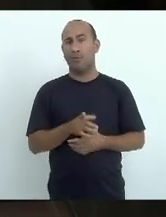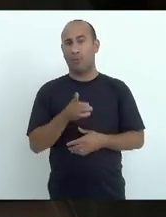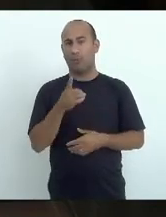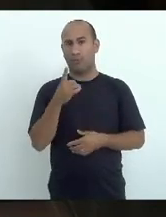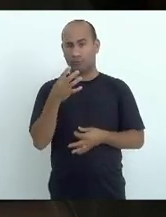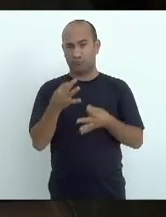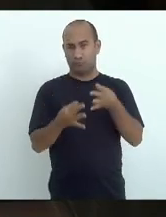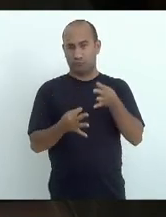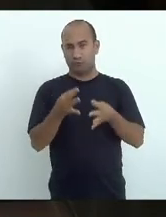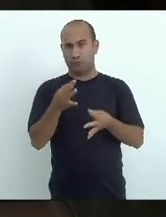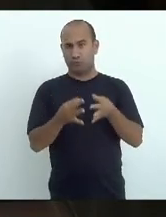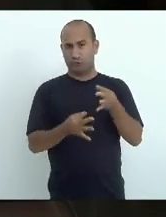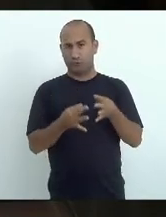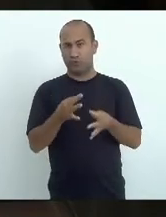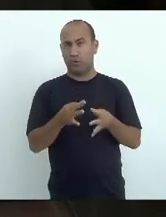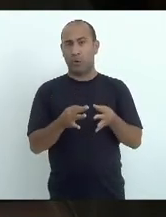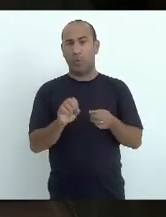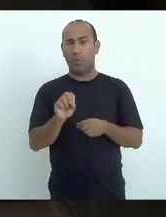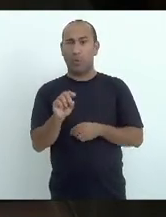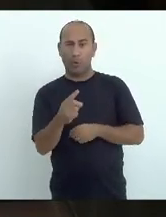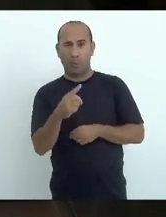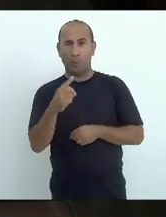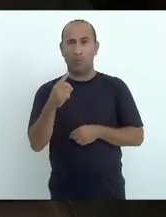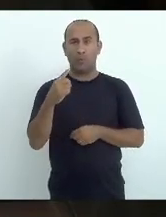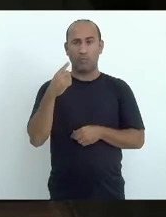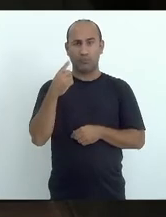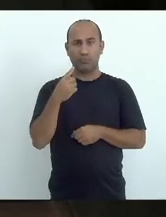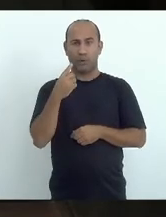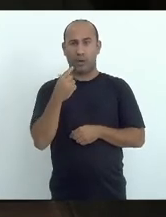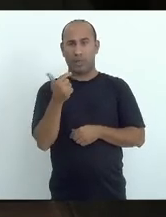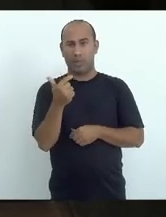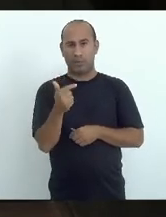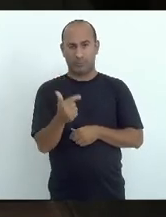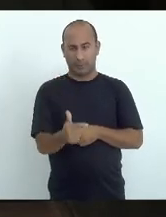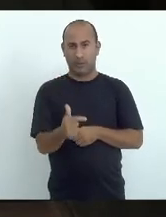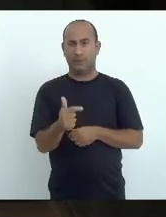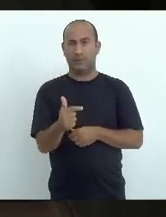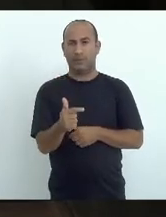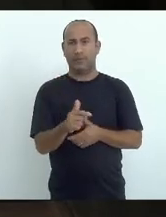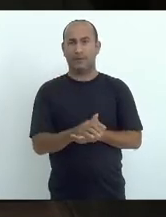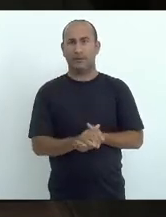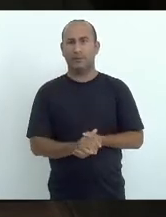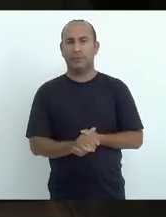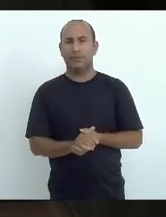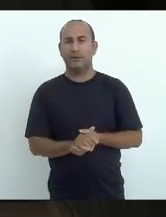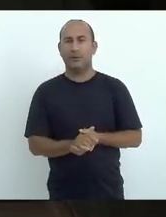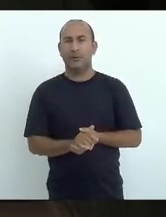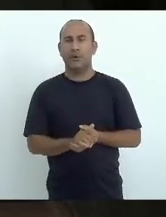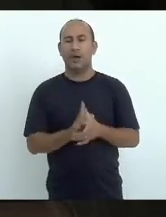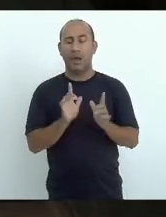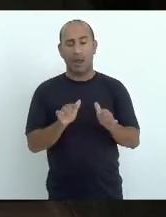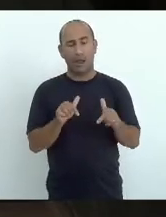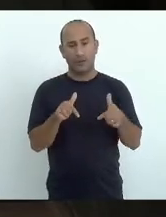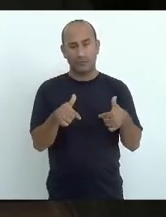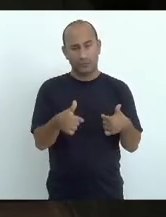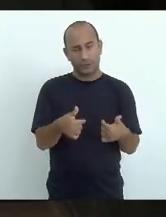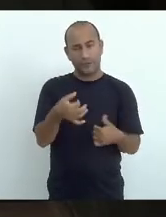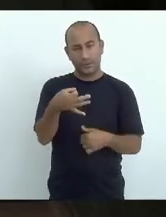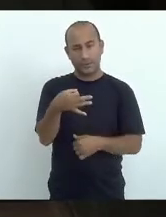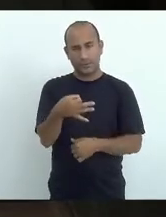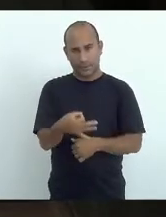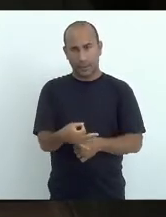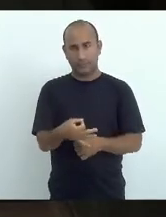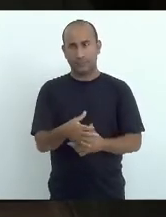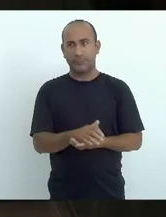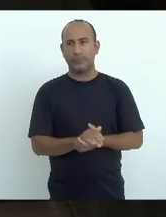justiça ou um juiz não tiveram o comportamento